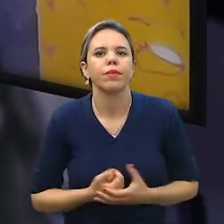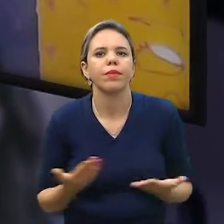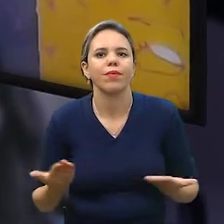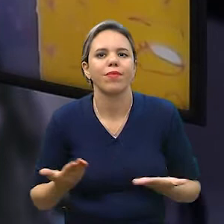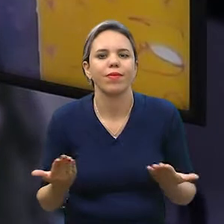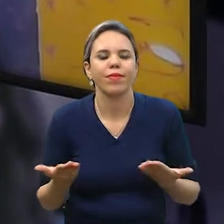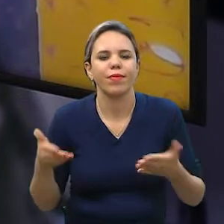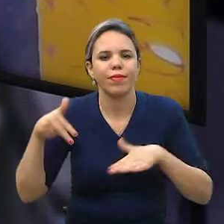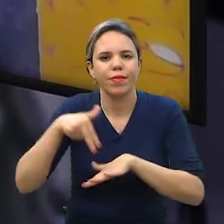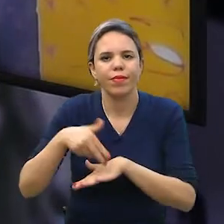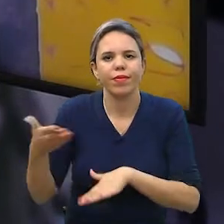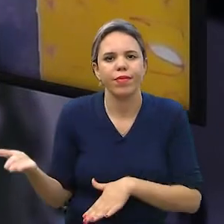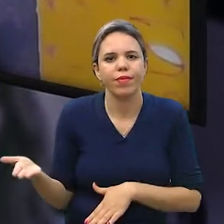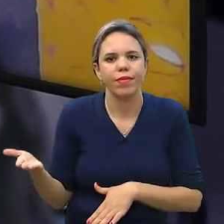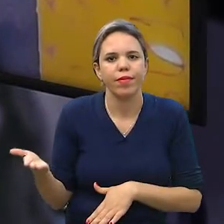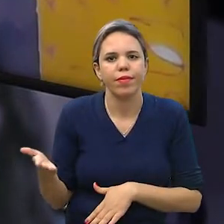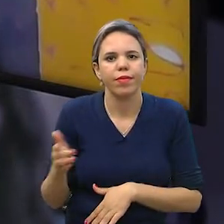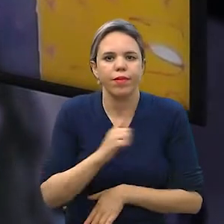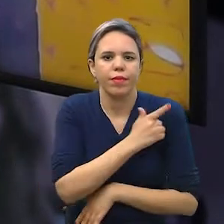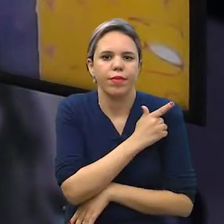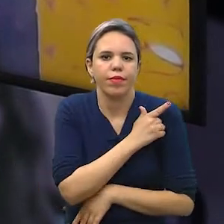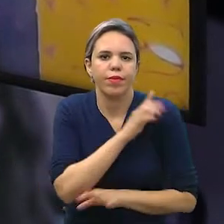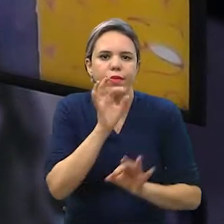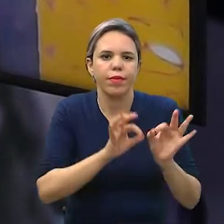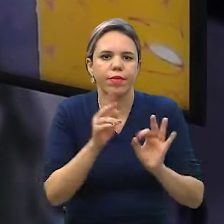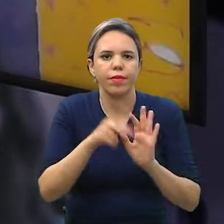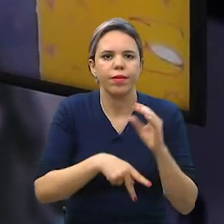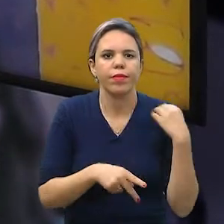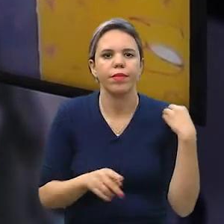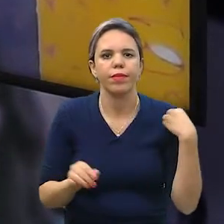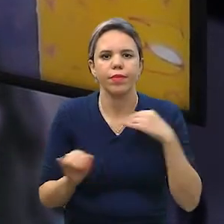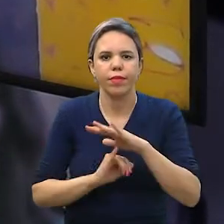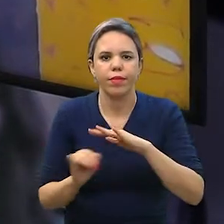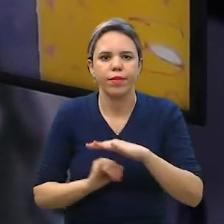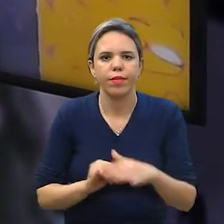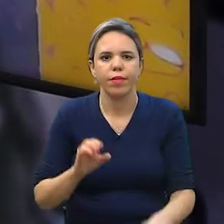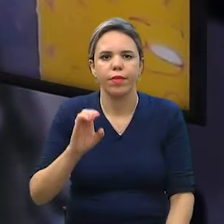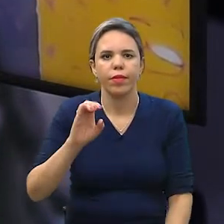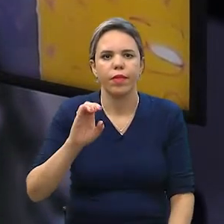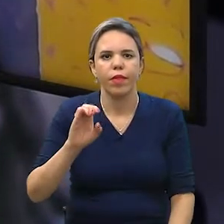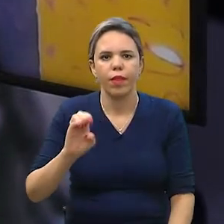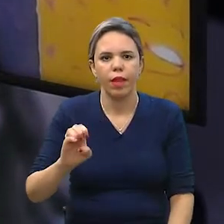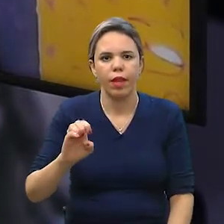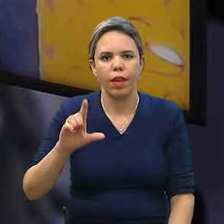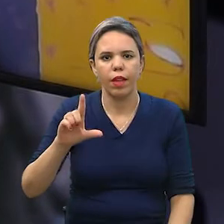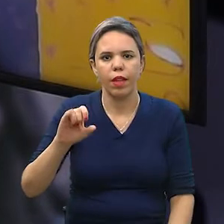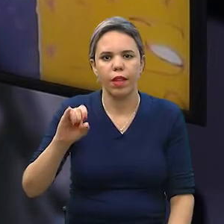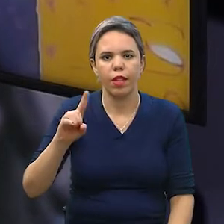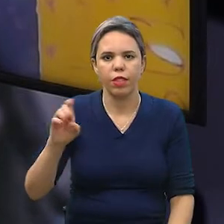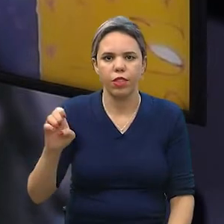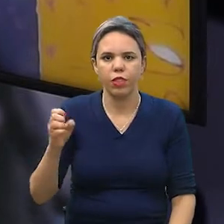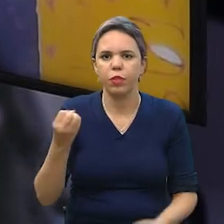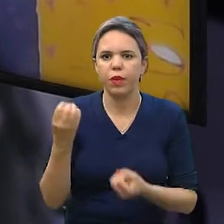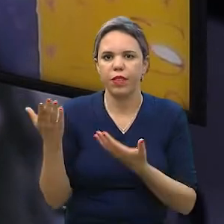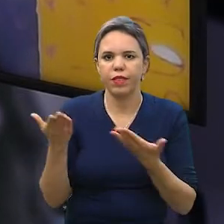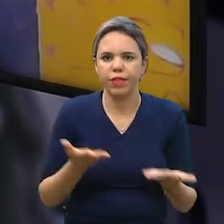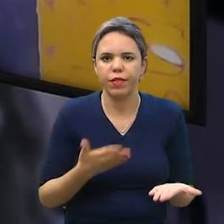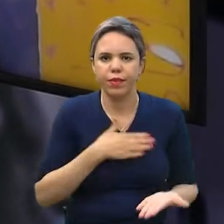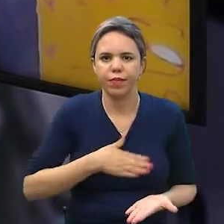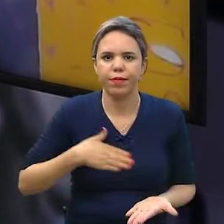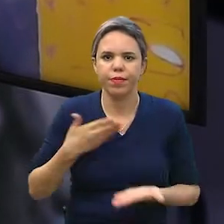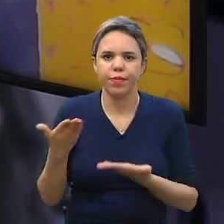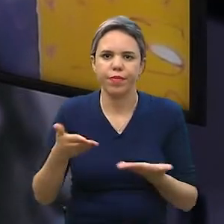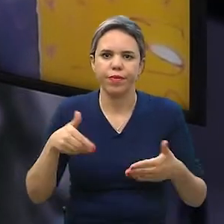hoje nós estamos aqui com a gerente de projetos sociais da ONG, que é a Elide. Elide, seja muito bem-vinda, é um